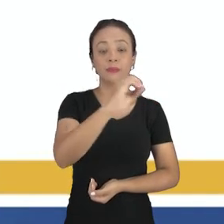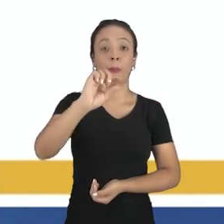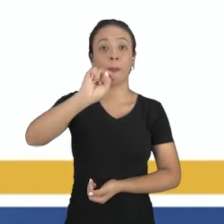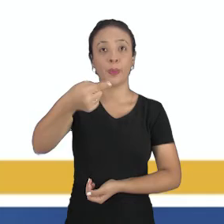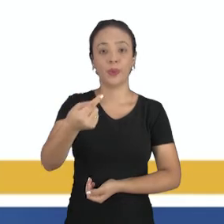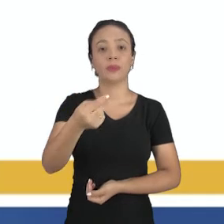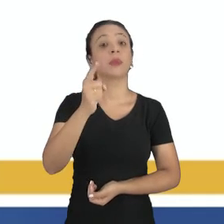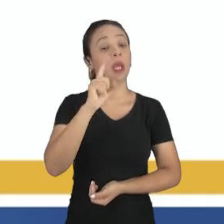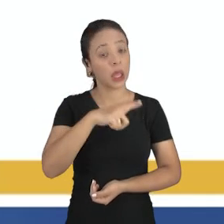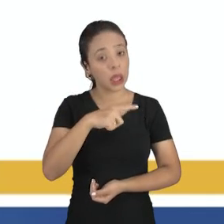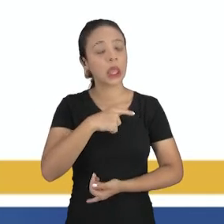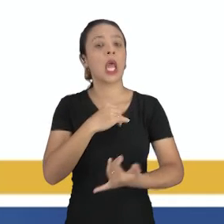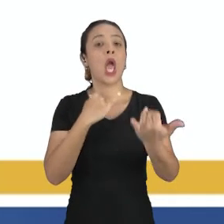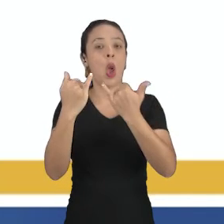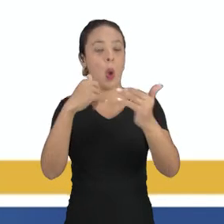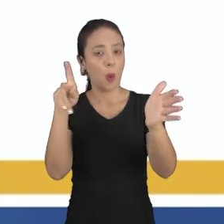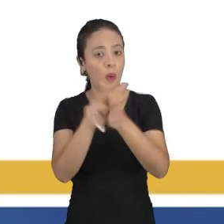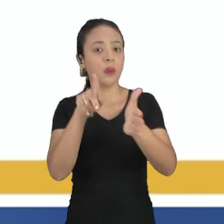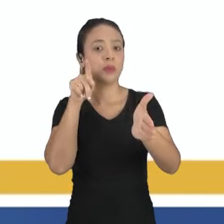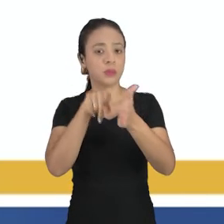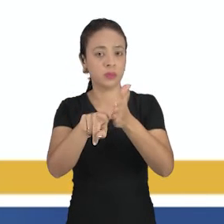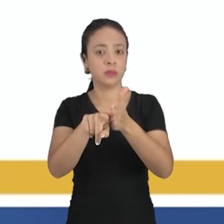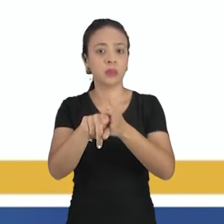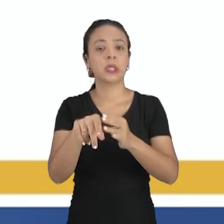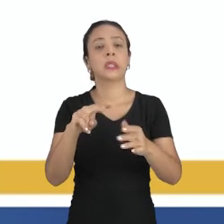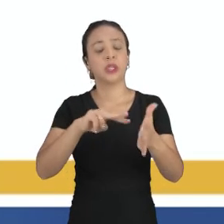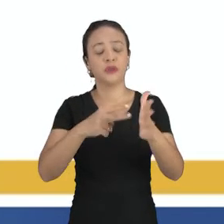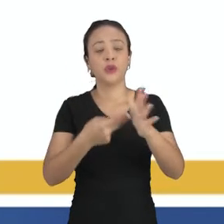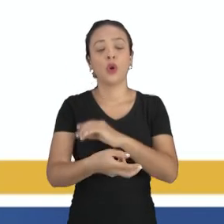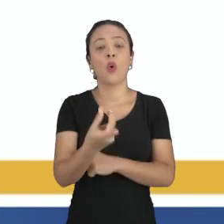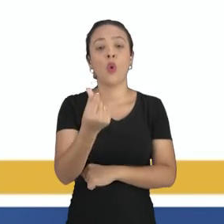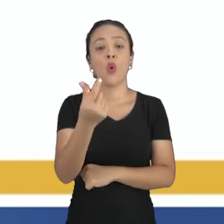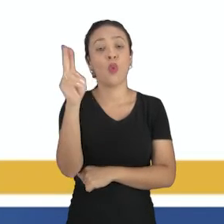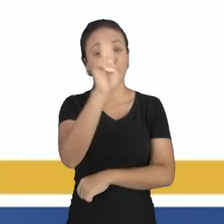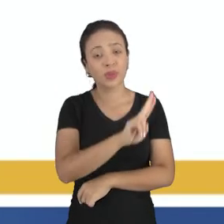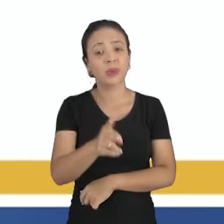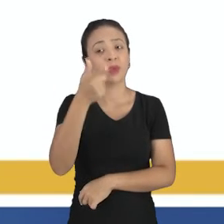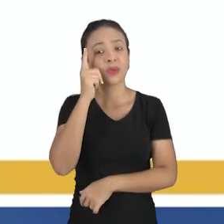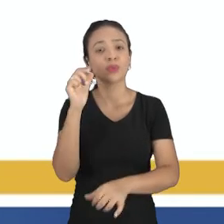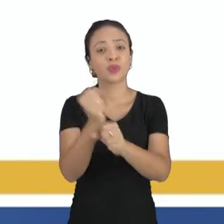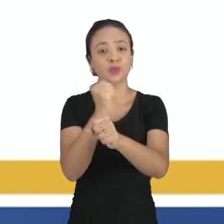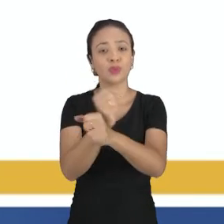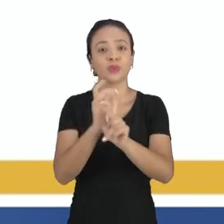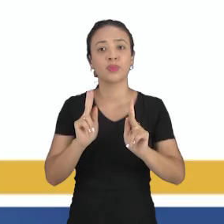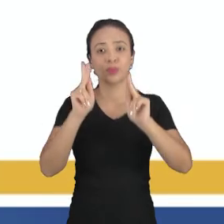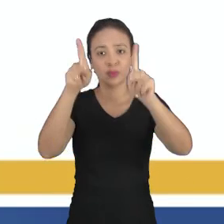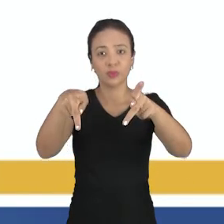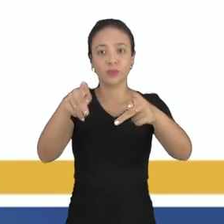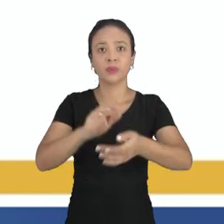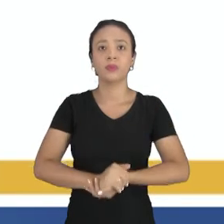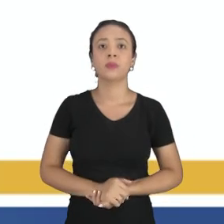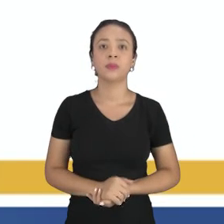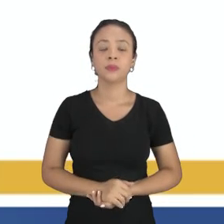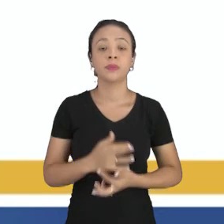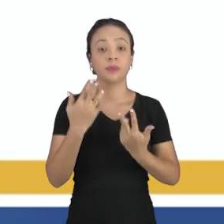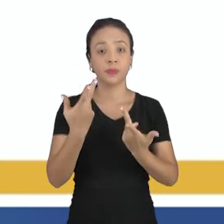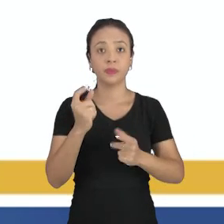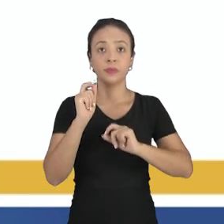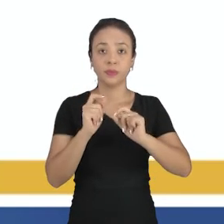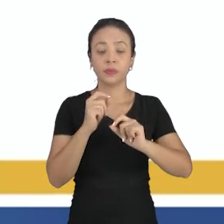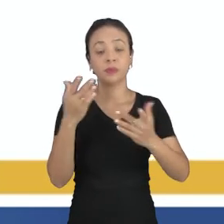que é o valor dado na questão o valor gasto para te respondi antes O que é igual Então vamos lá